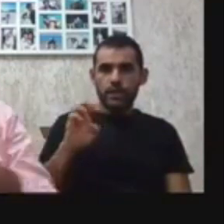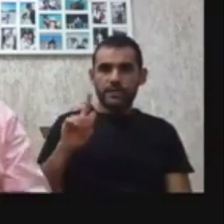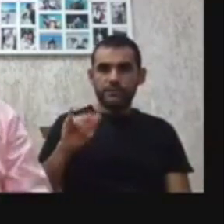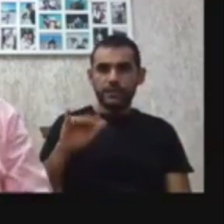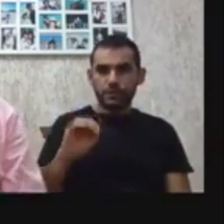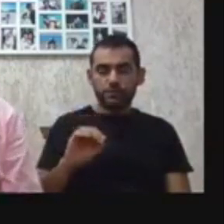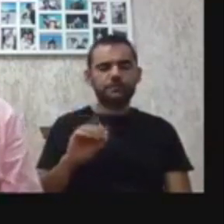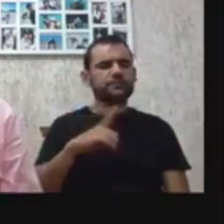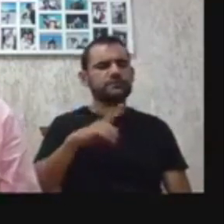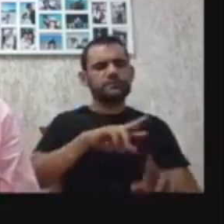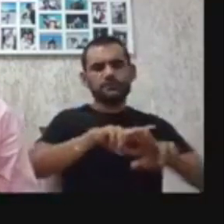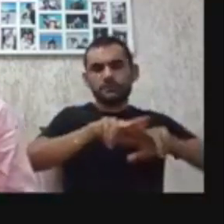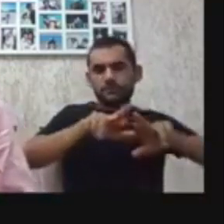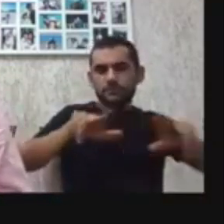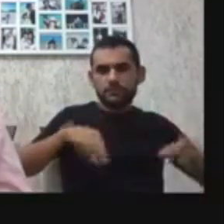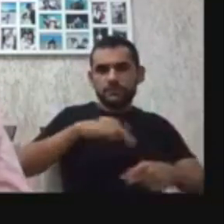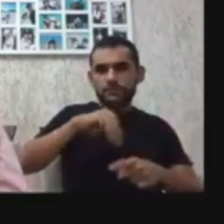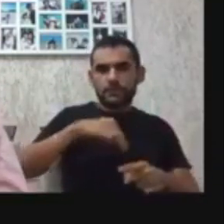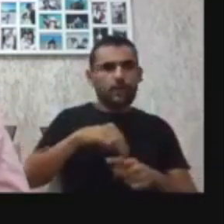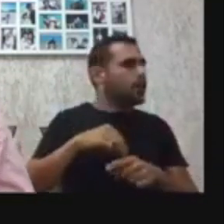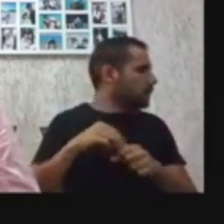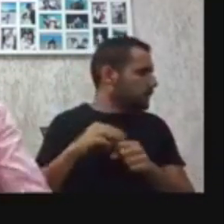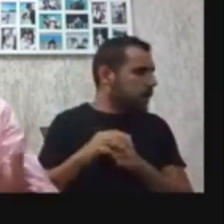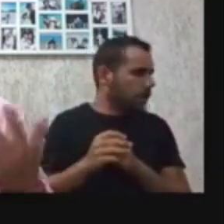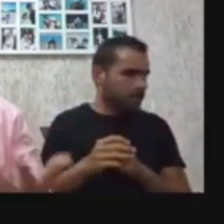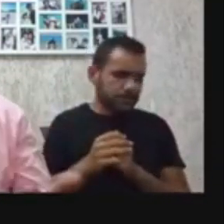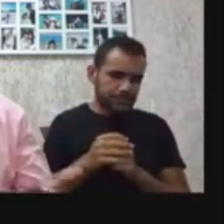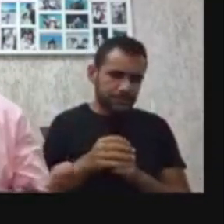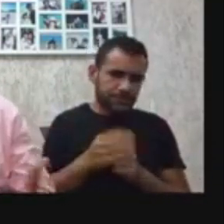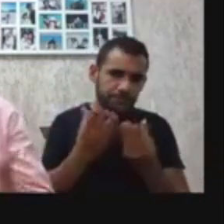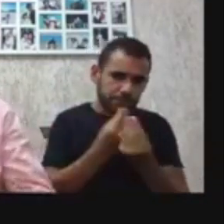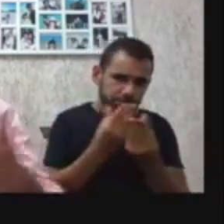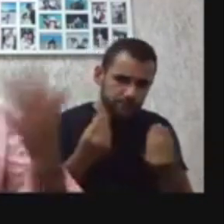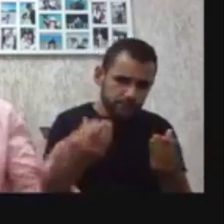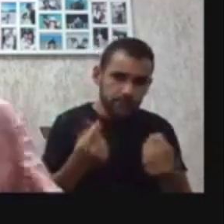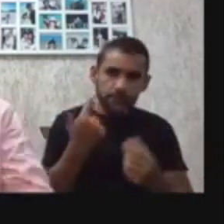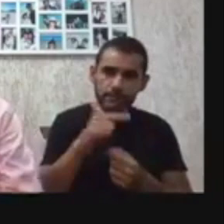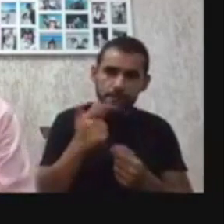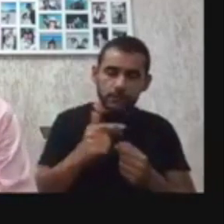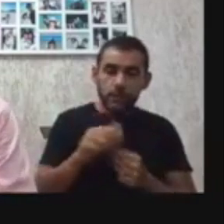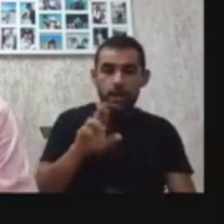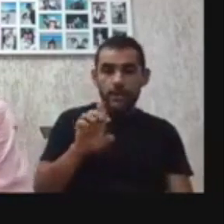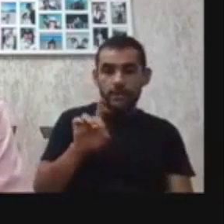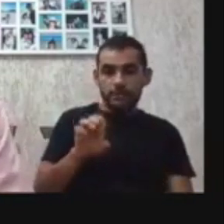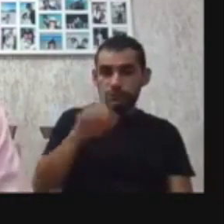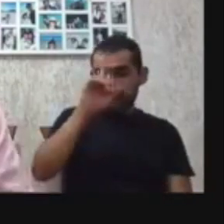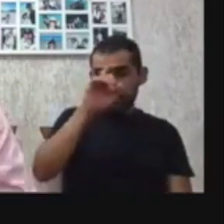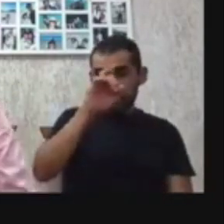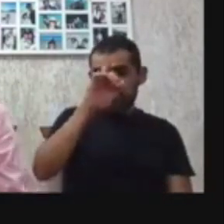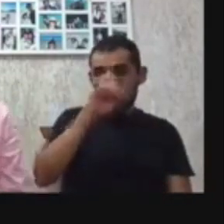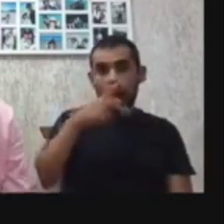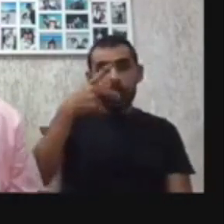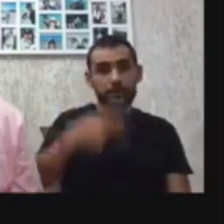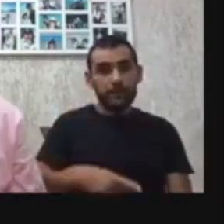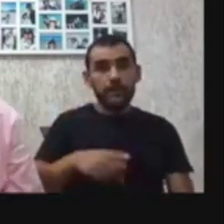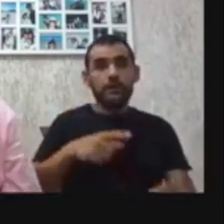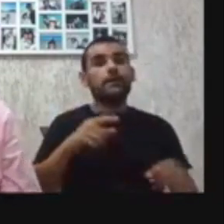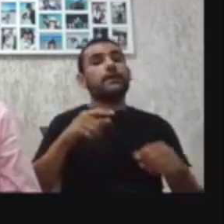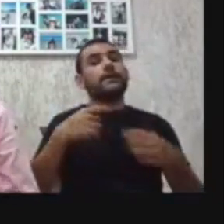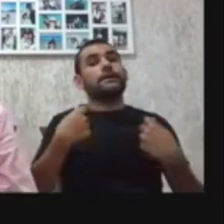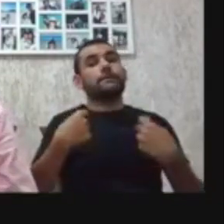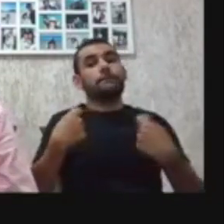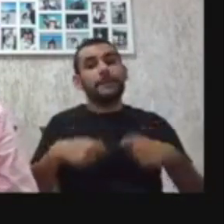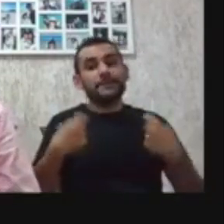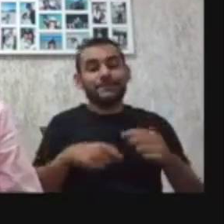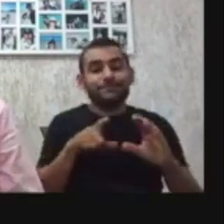diversos municípios aqui em volta, muitos deles não têm, né, uma rede hospitalar como nós temos aqui e dependem de